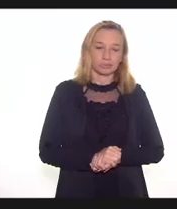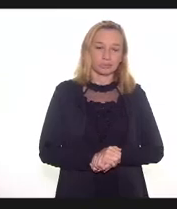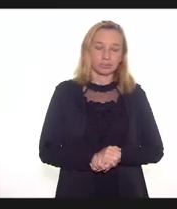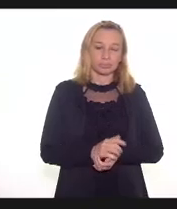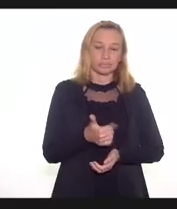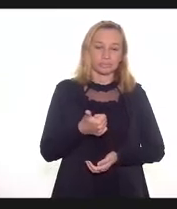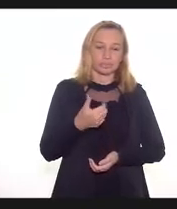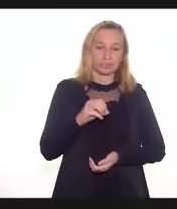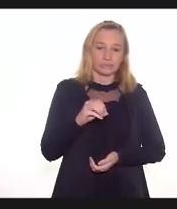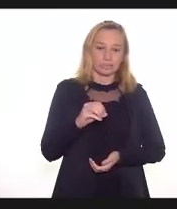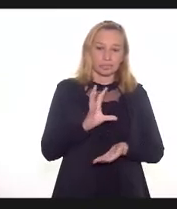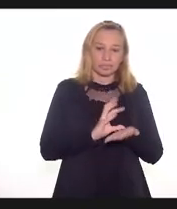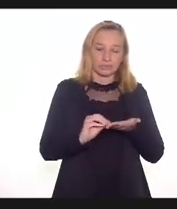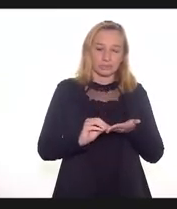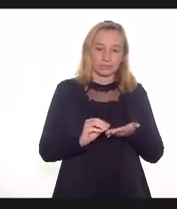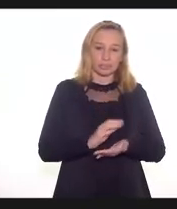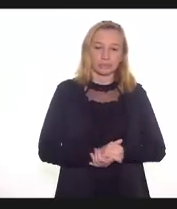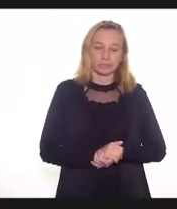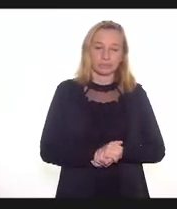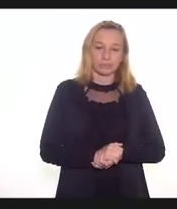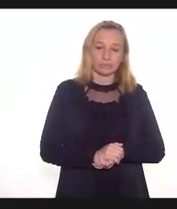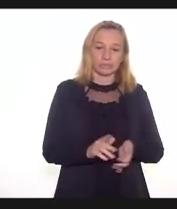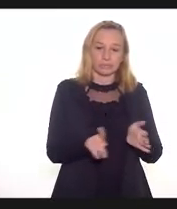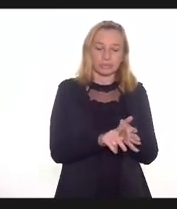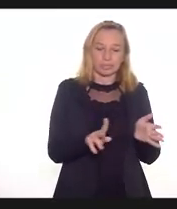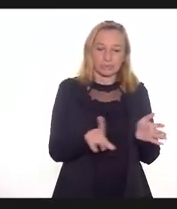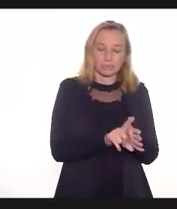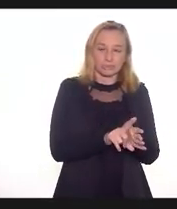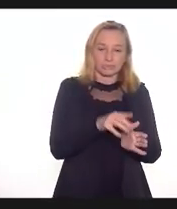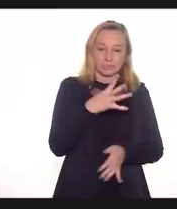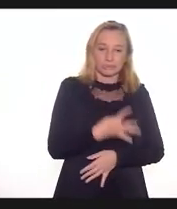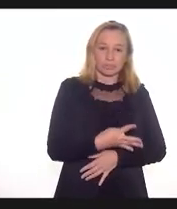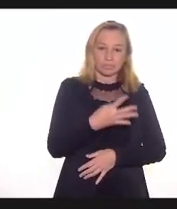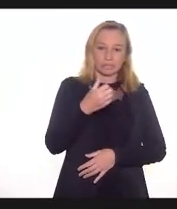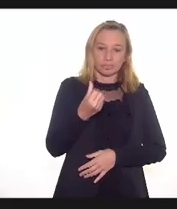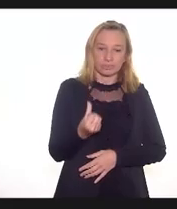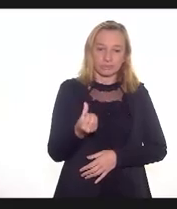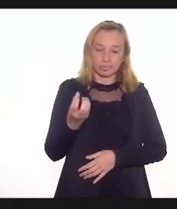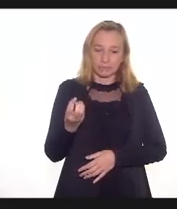10 da pauta. Projeto de lei